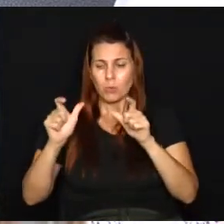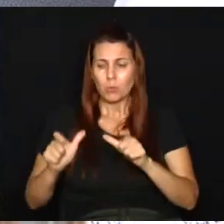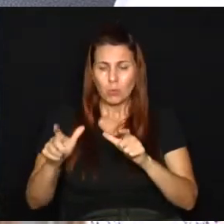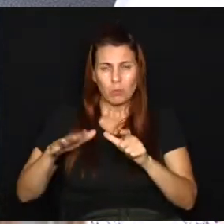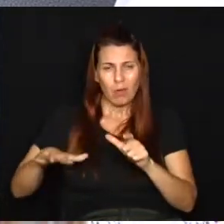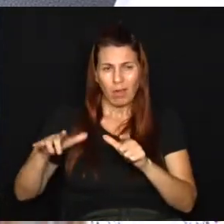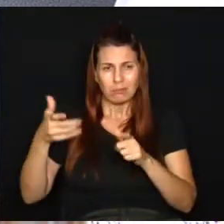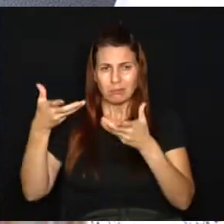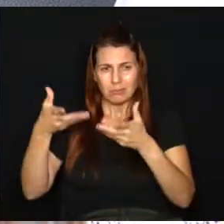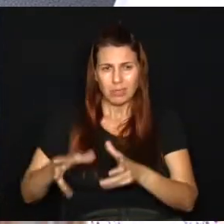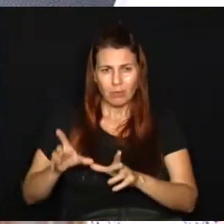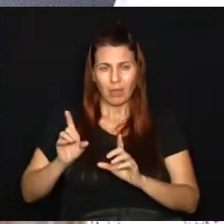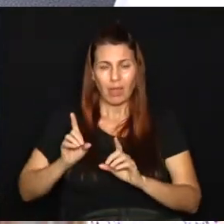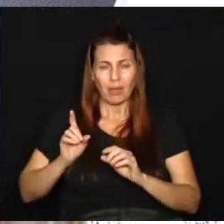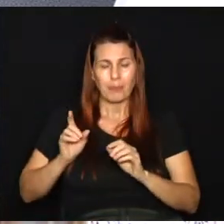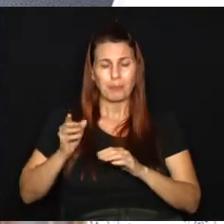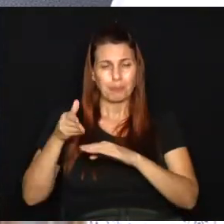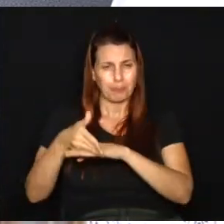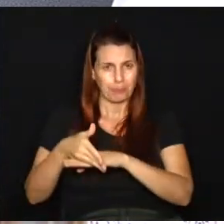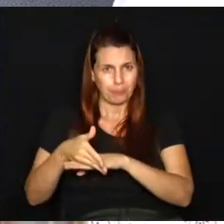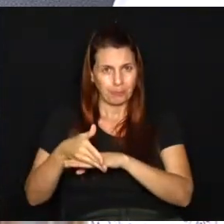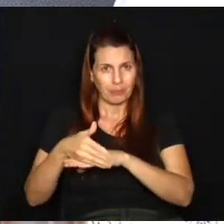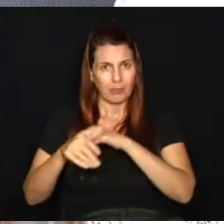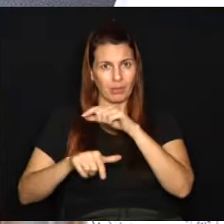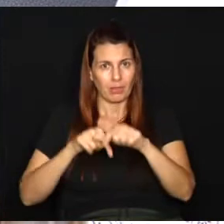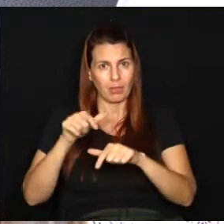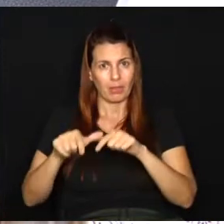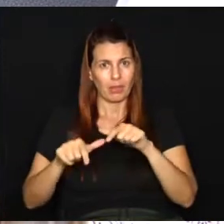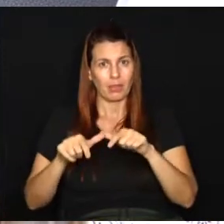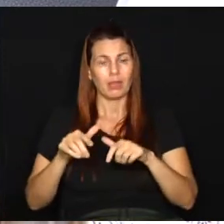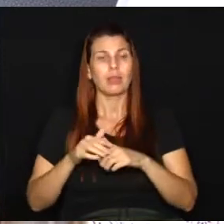não querem nos dar o direito de trabalhar,